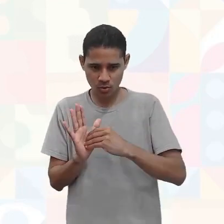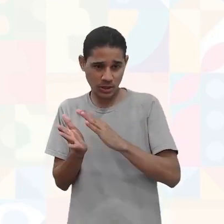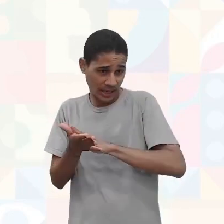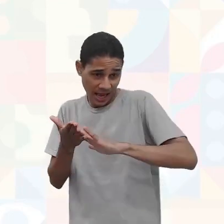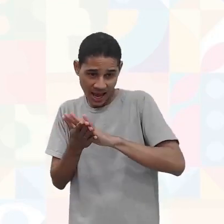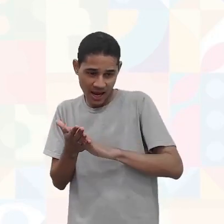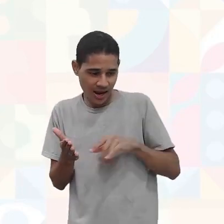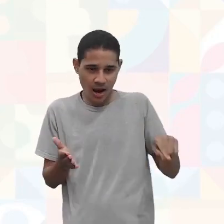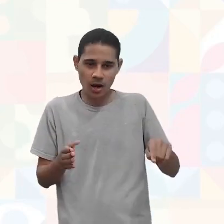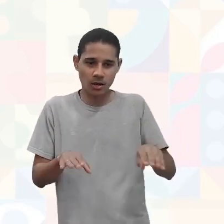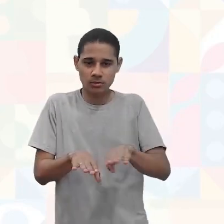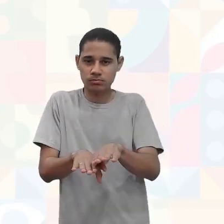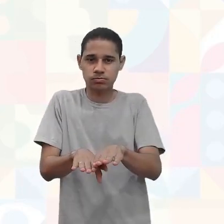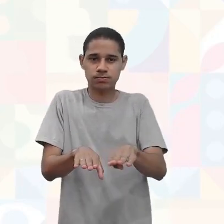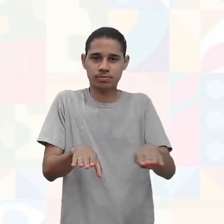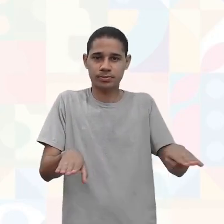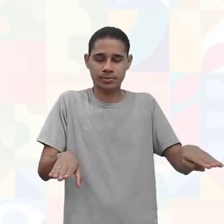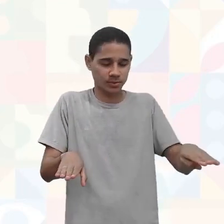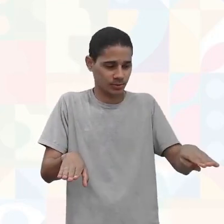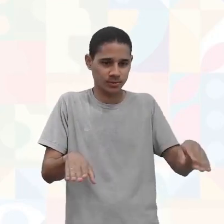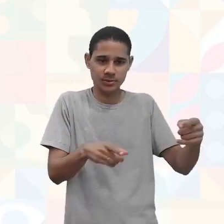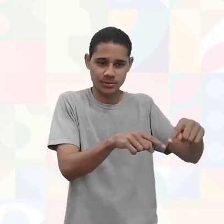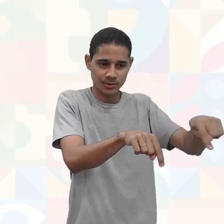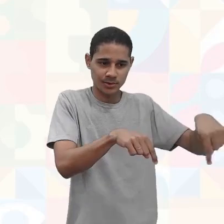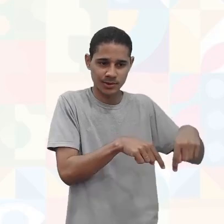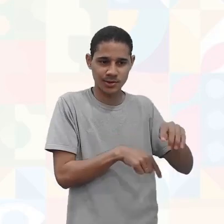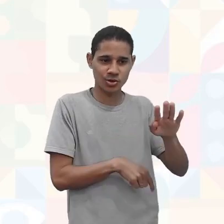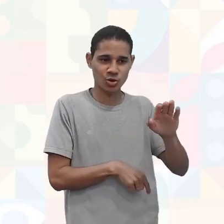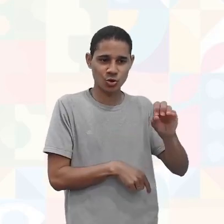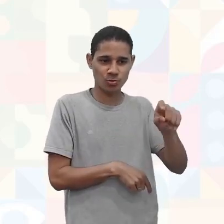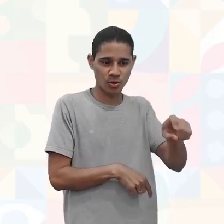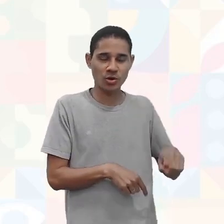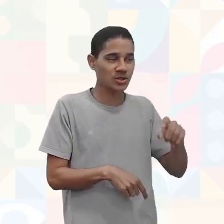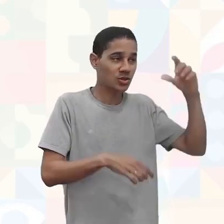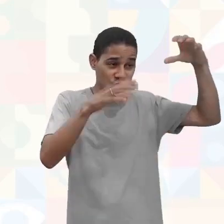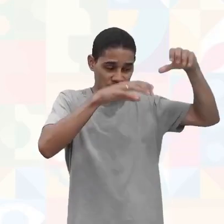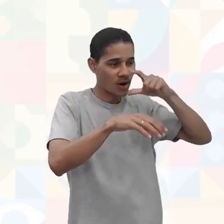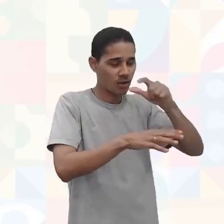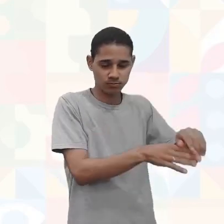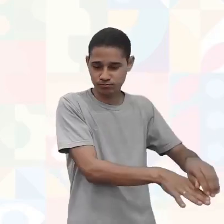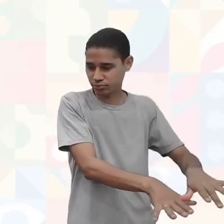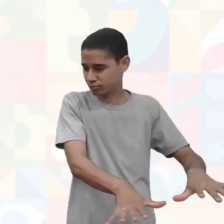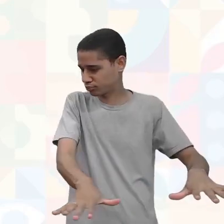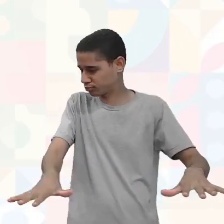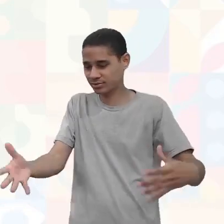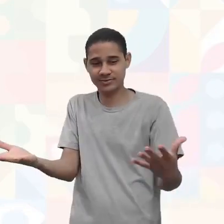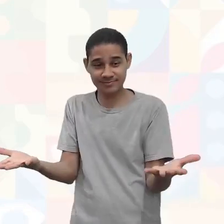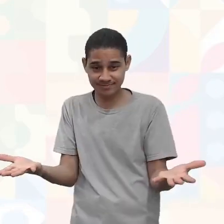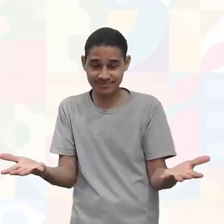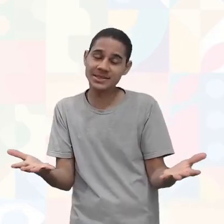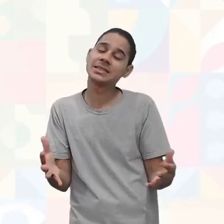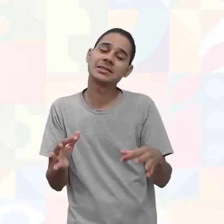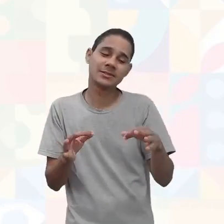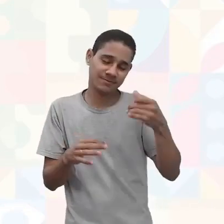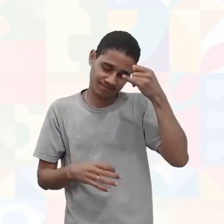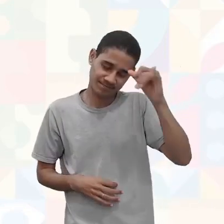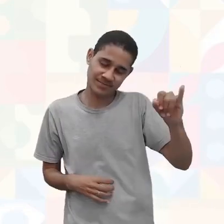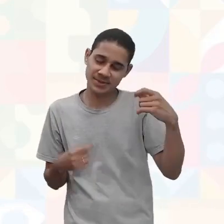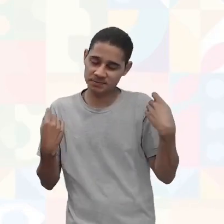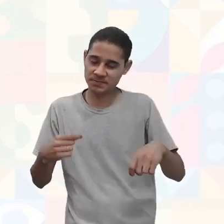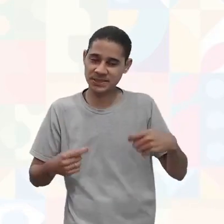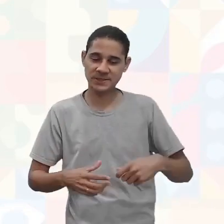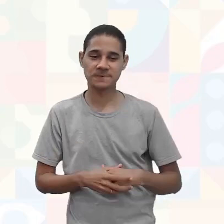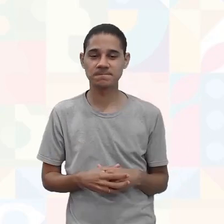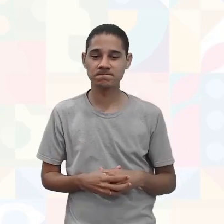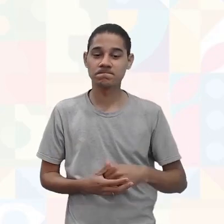no mesmo nível do restante do banheiro e a água vai vazar por todo lugar. Então, a gente tem que evitar isso também.